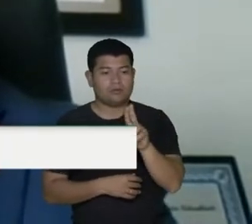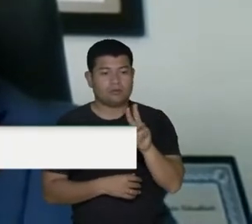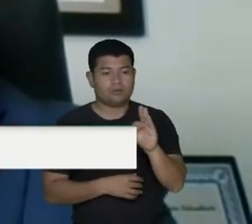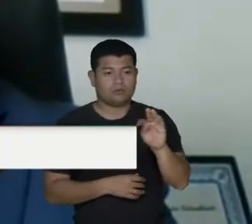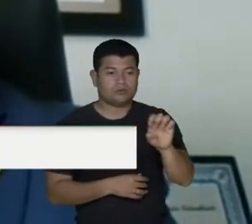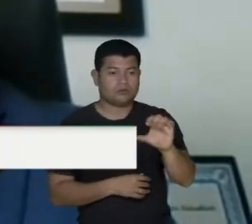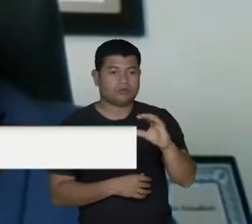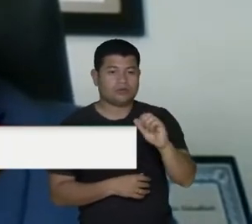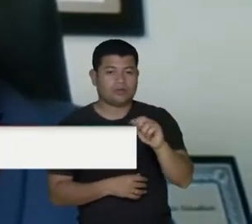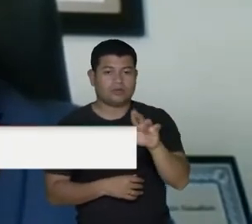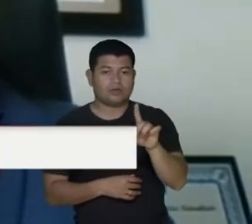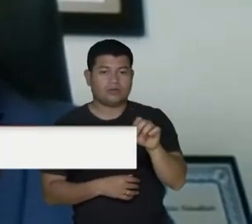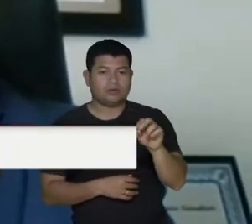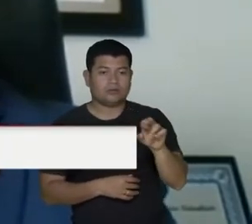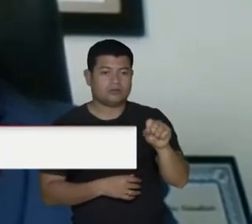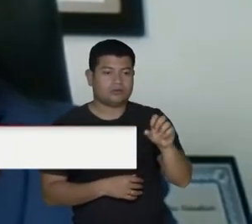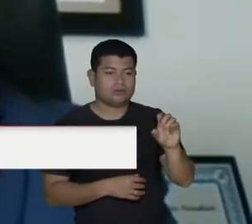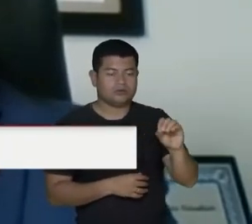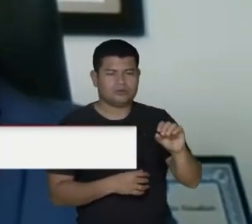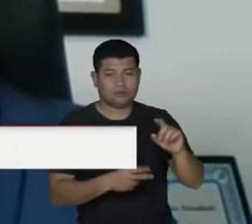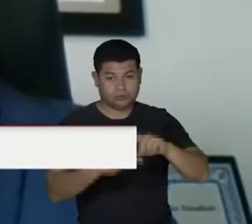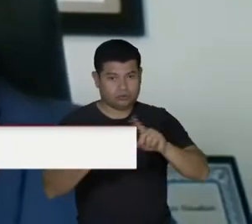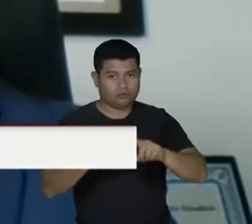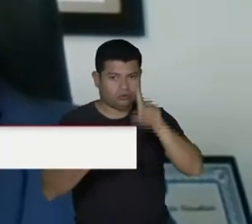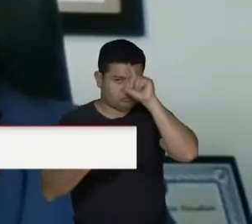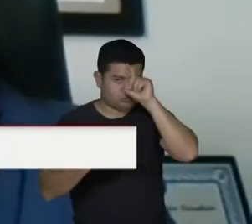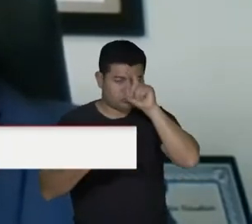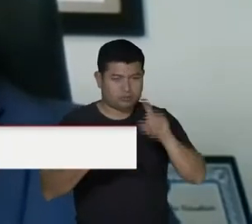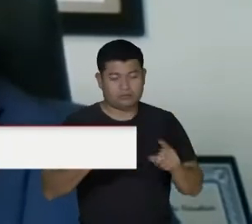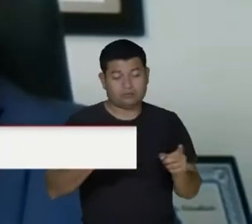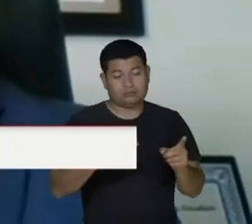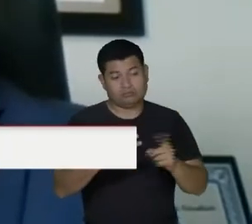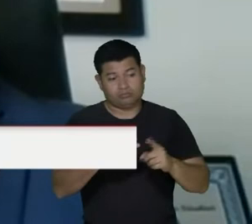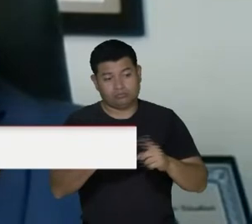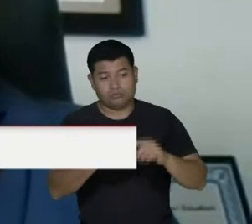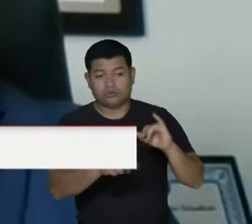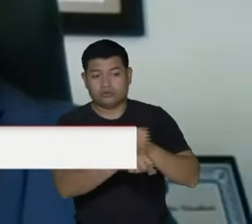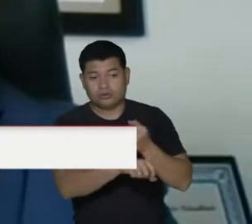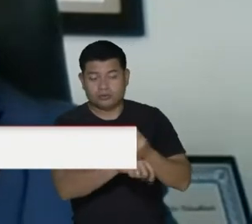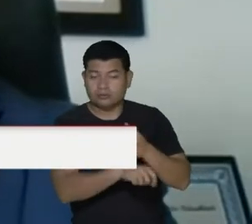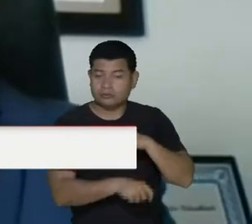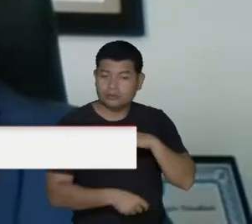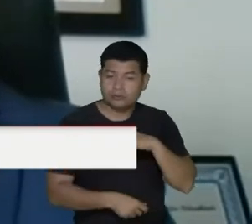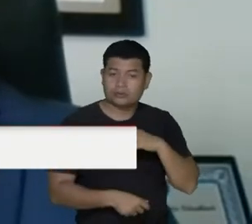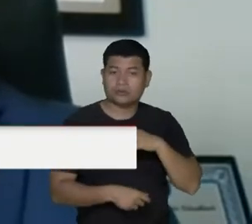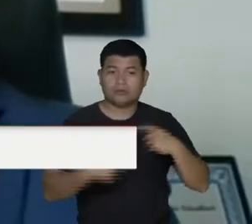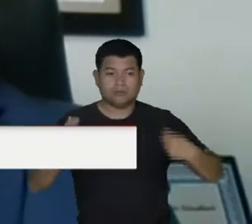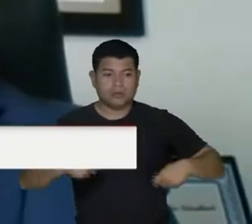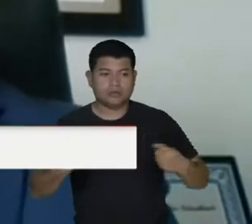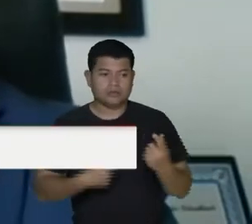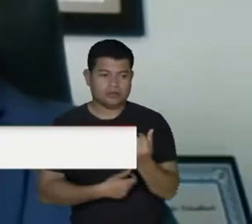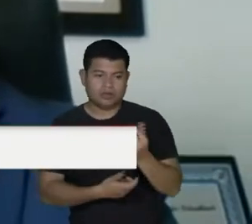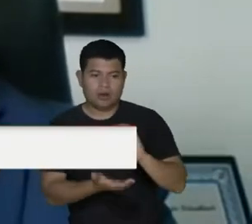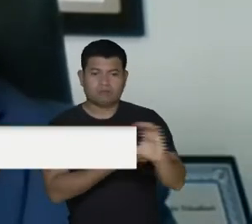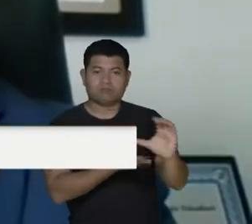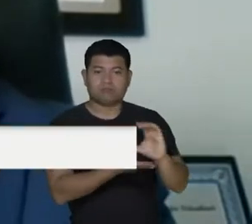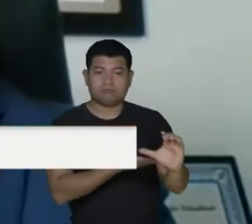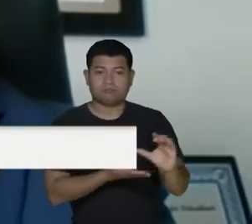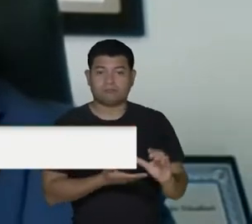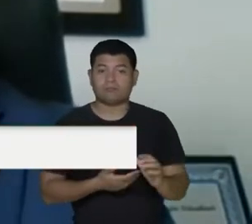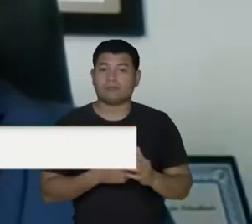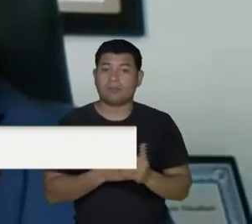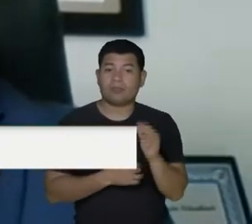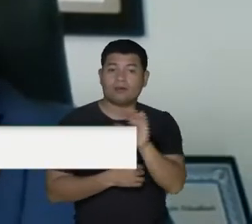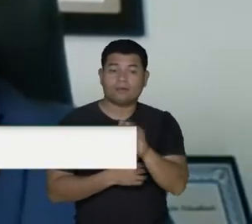outros hospitais Joinville em Criciúma que precisa de recursos mas essa